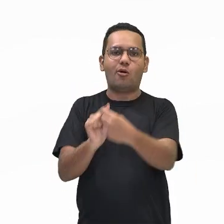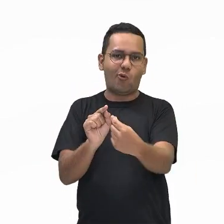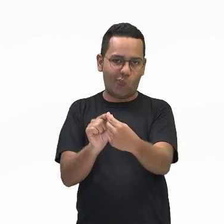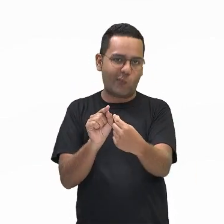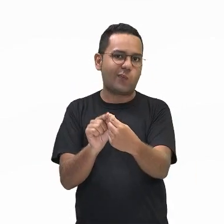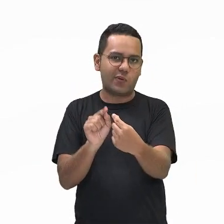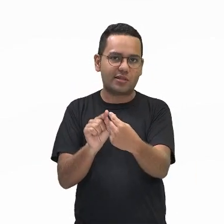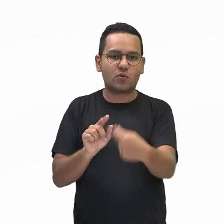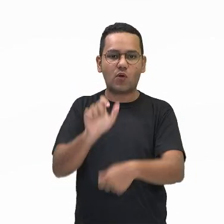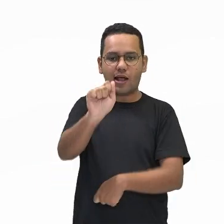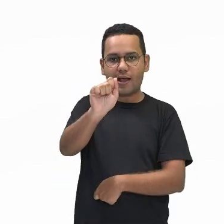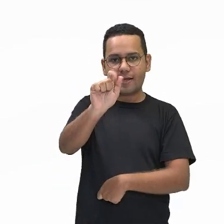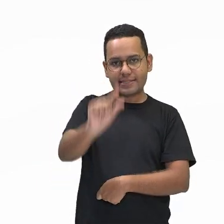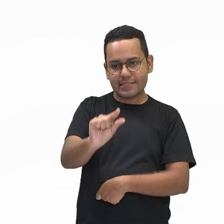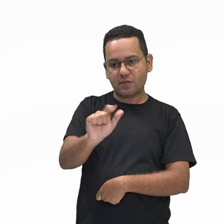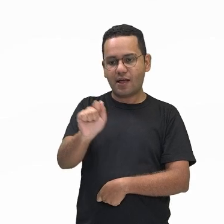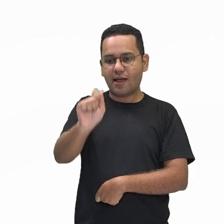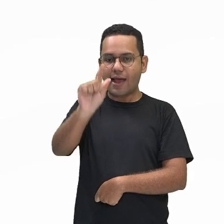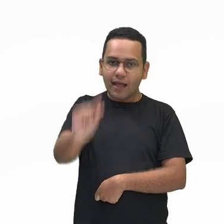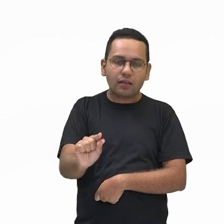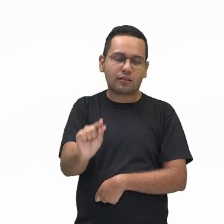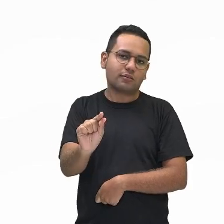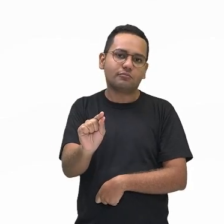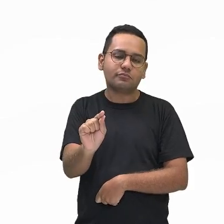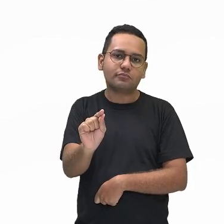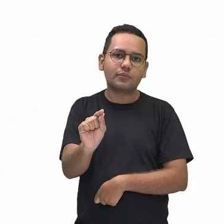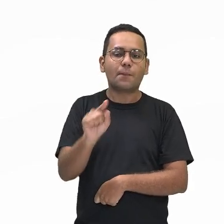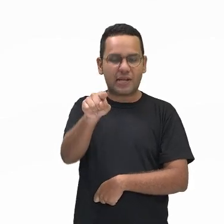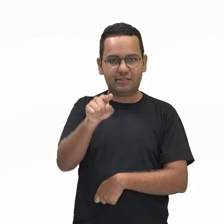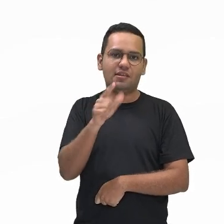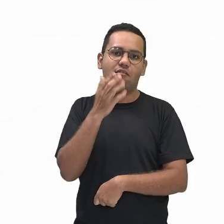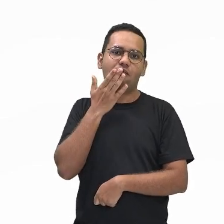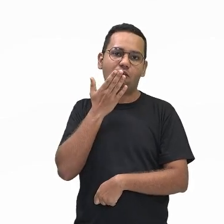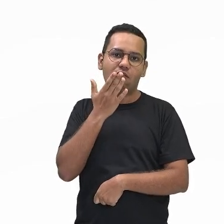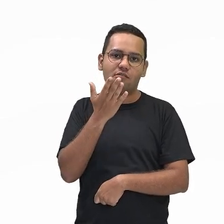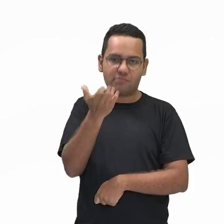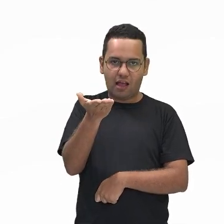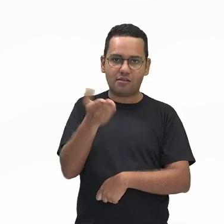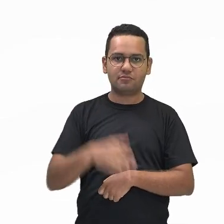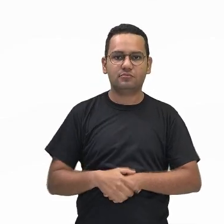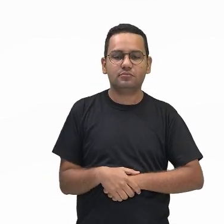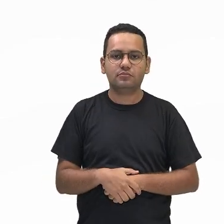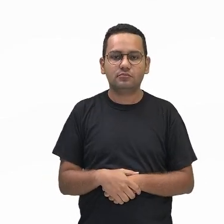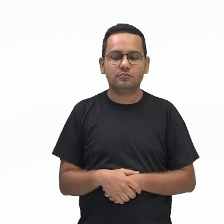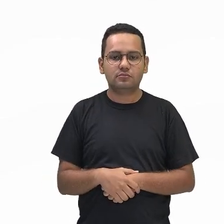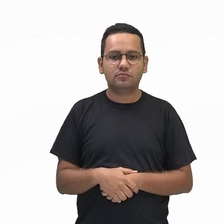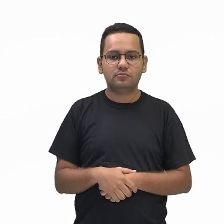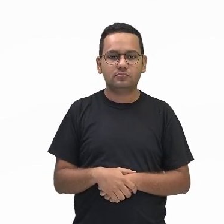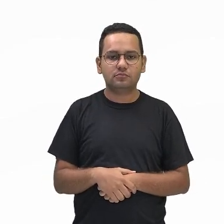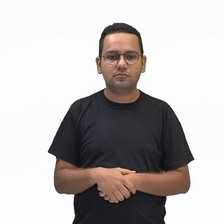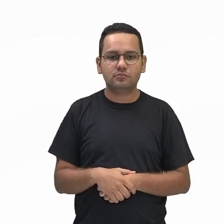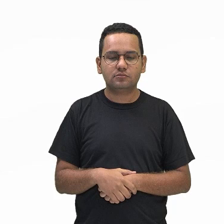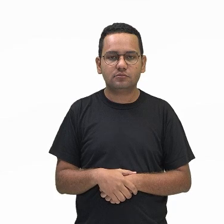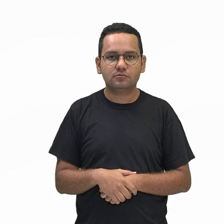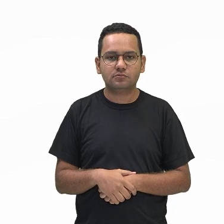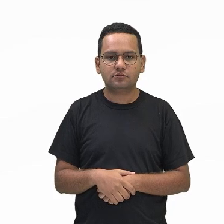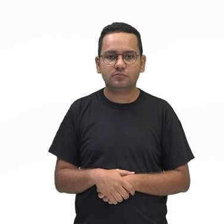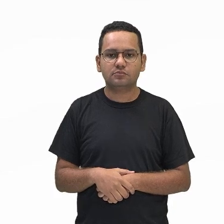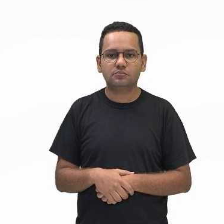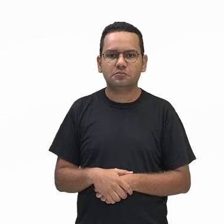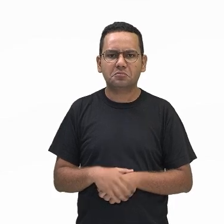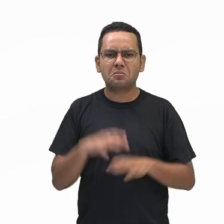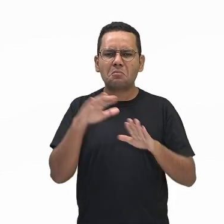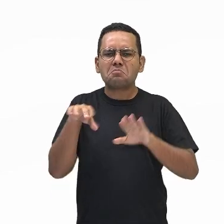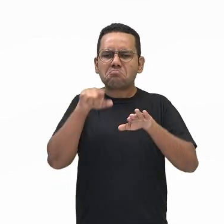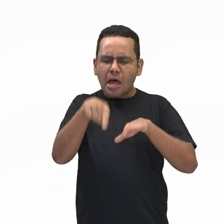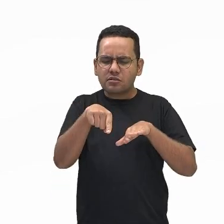azinho tem que estar junto de outro azinho para ela manifestar essa característica, certo? Bom, esses estudos, gente, eles nem sempre